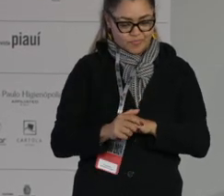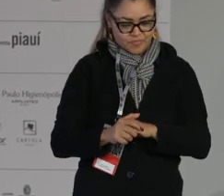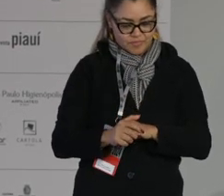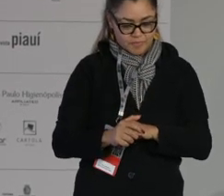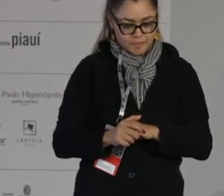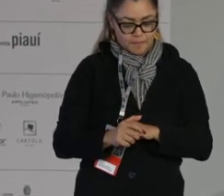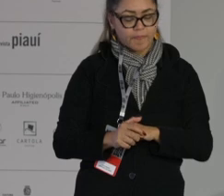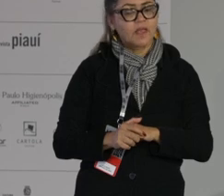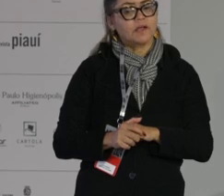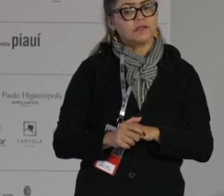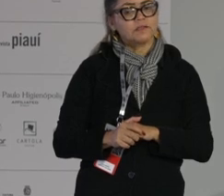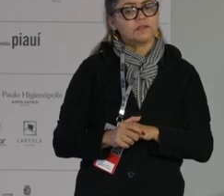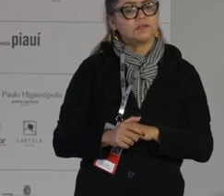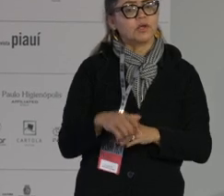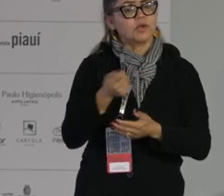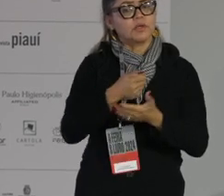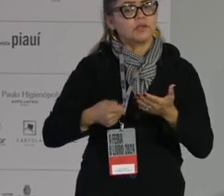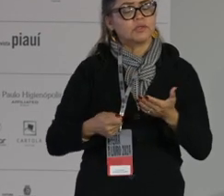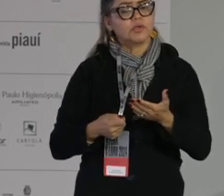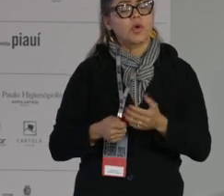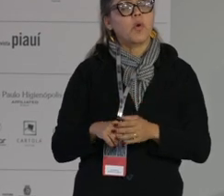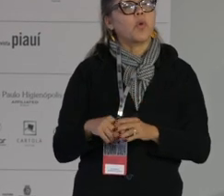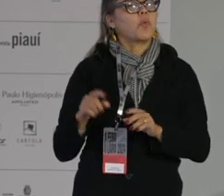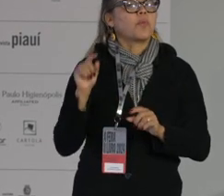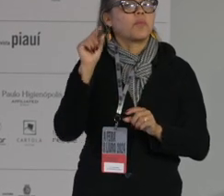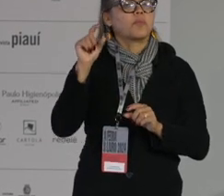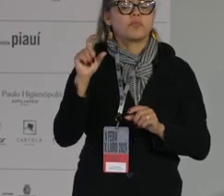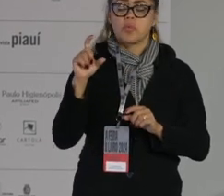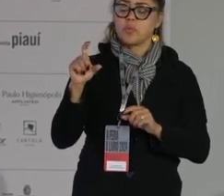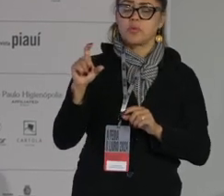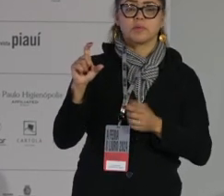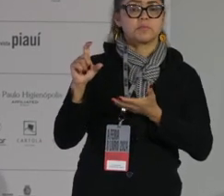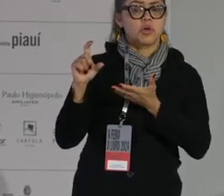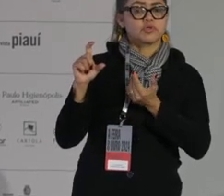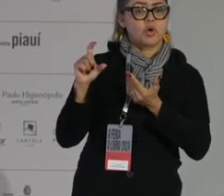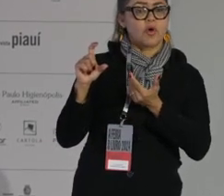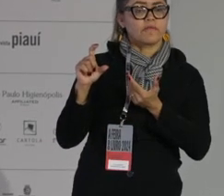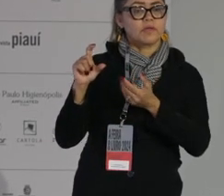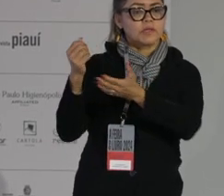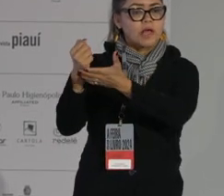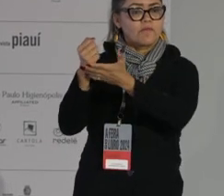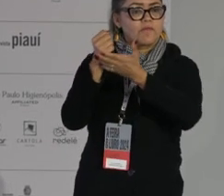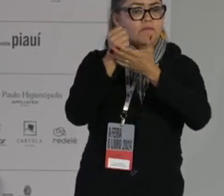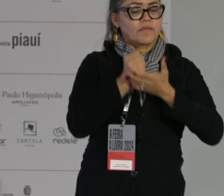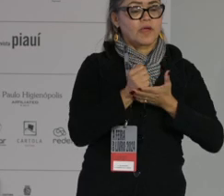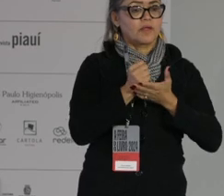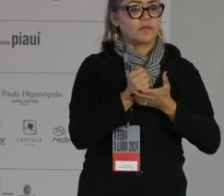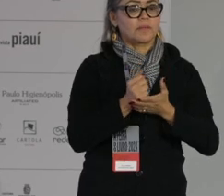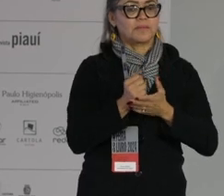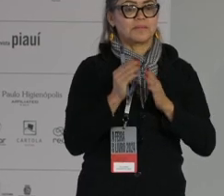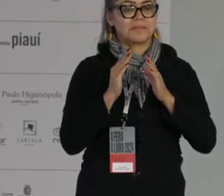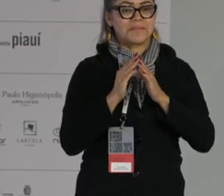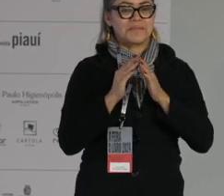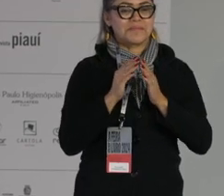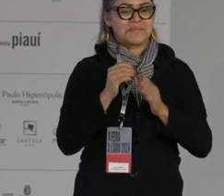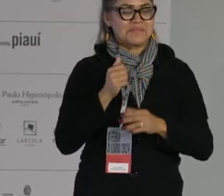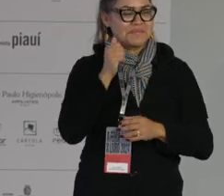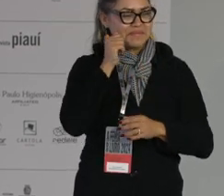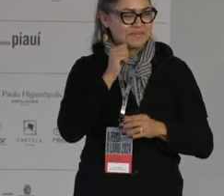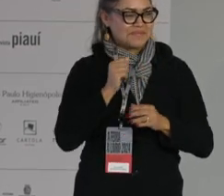por acaso, você não gostaria de escrever um conto sobre uma jovem que leva um velho como eu para casa? Obrigado.